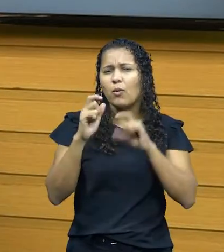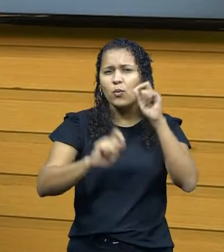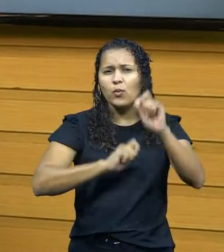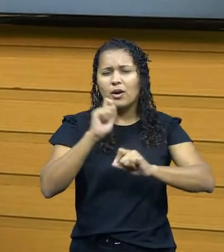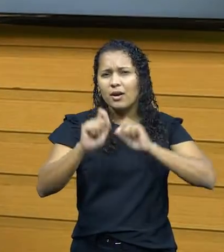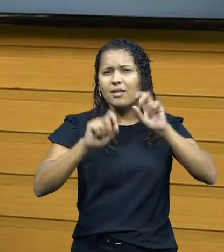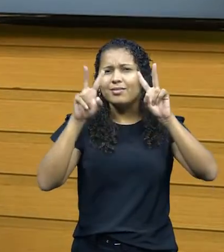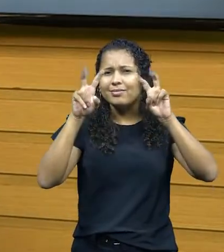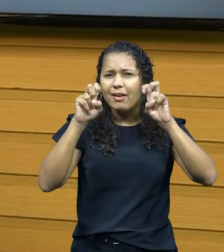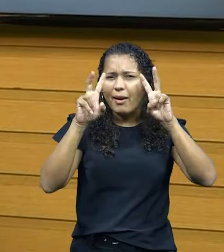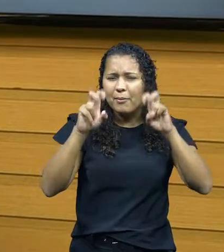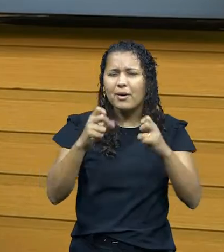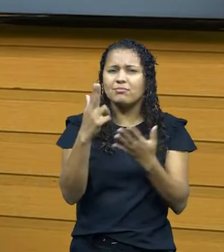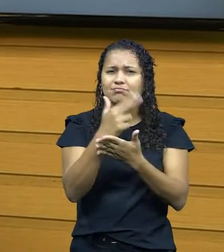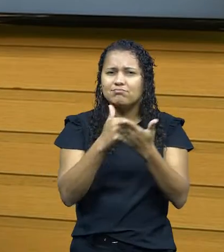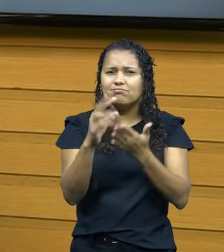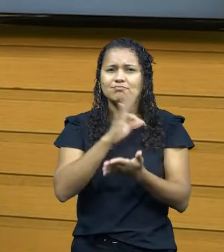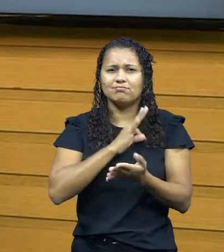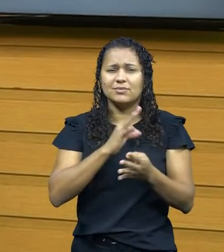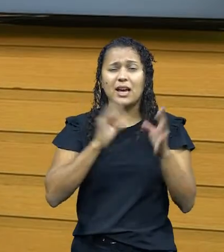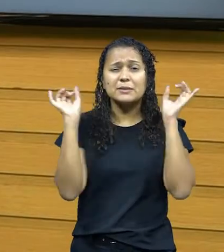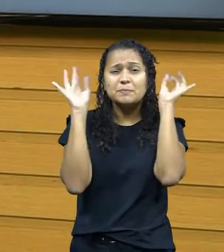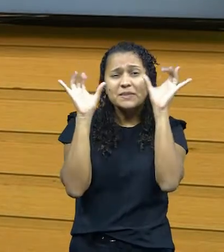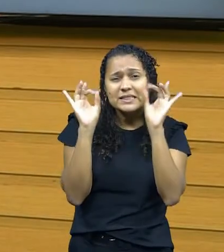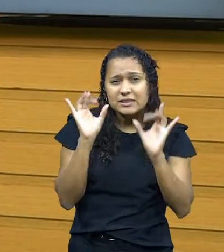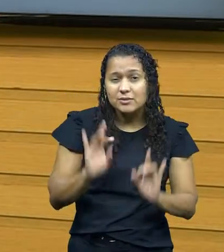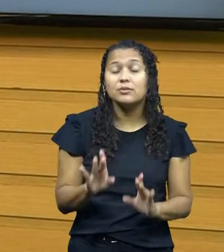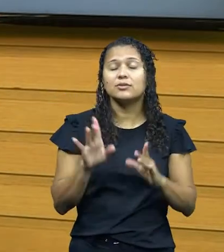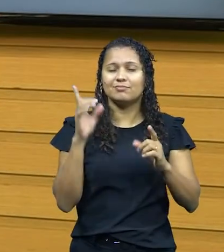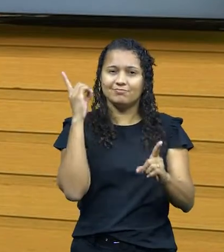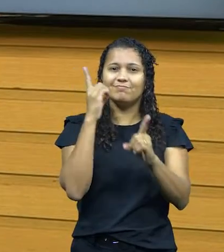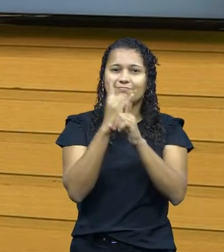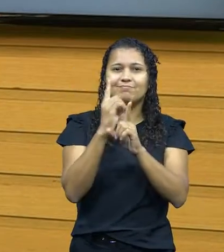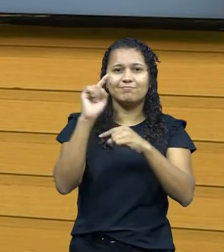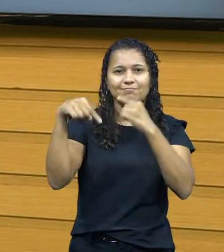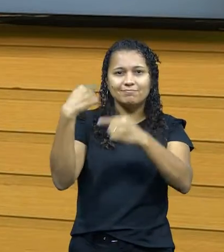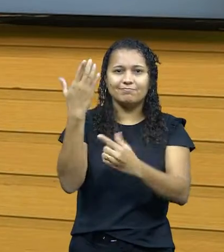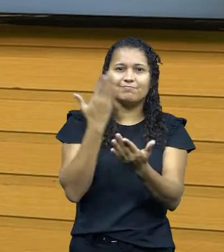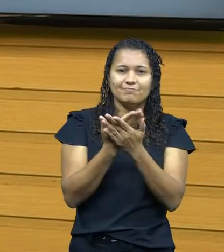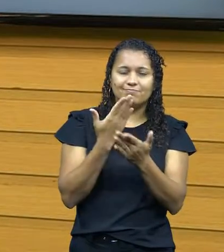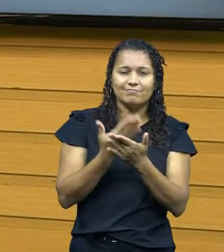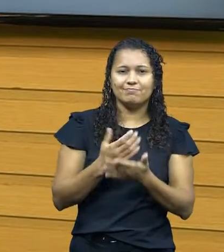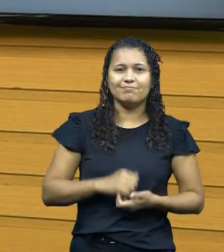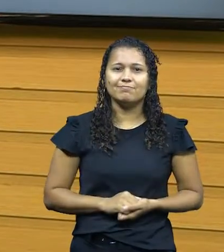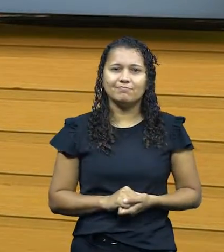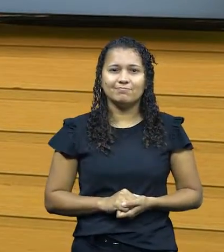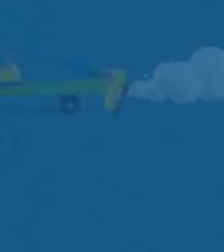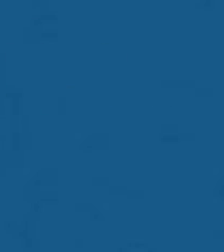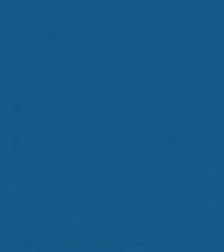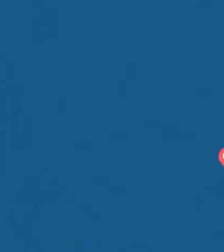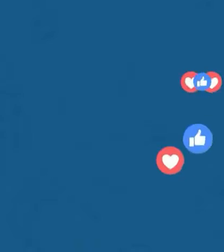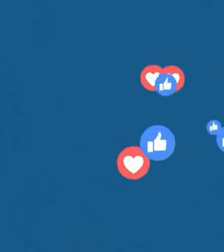a ver coisas mais específicas sobre o desenho técnico, tá bom? Então eu encontro vocês na próxima aula.